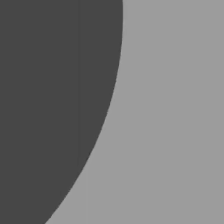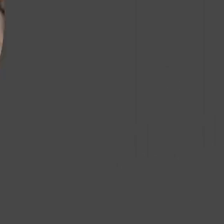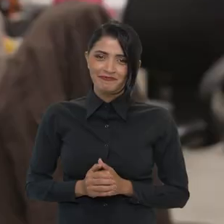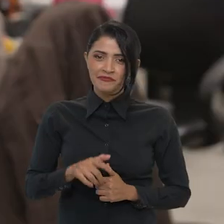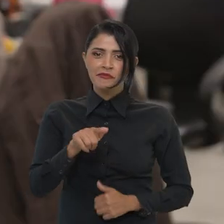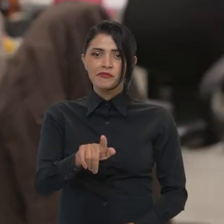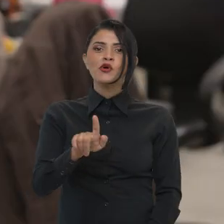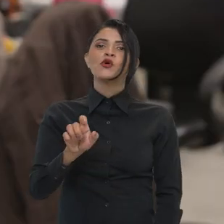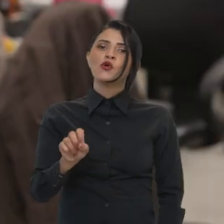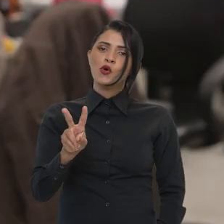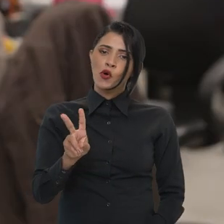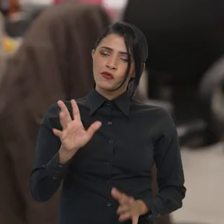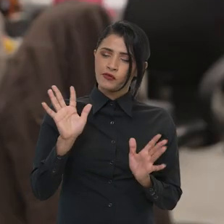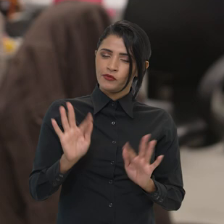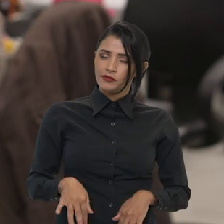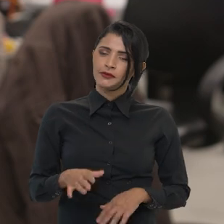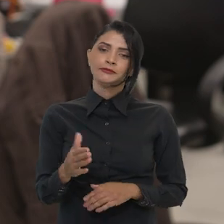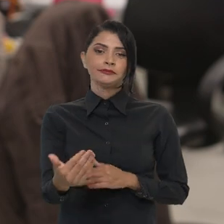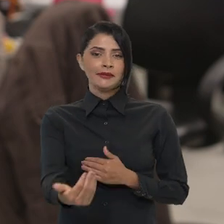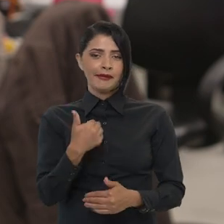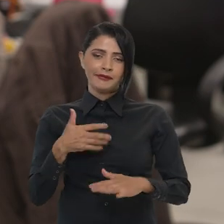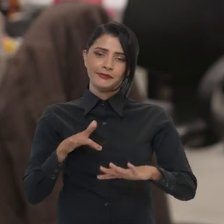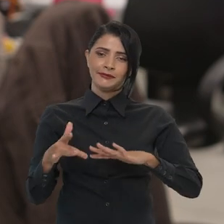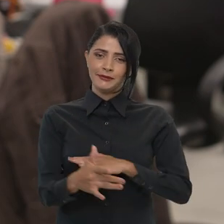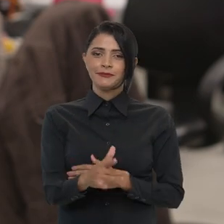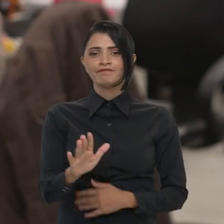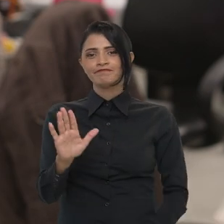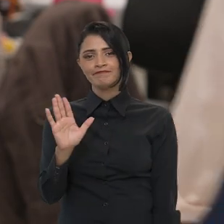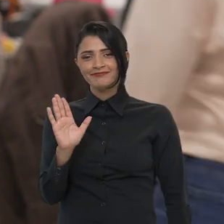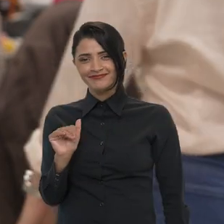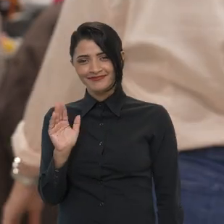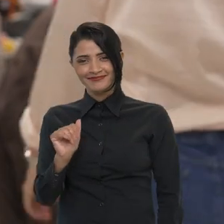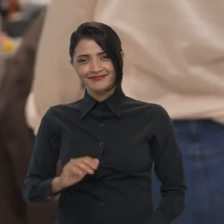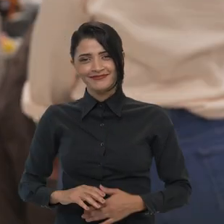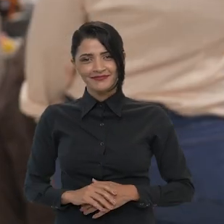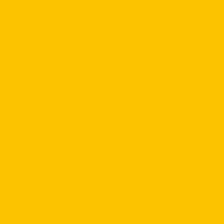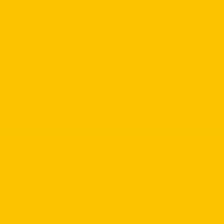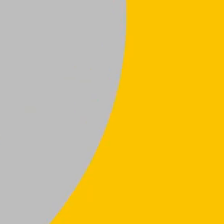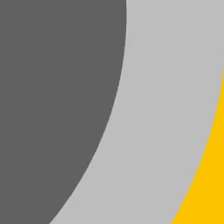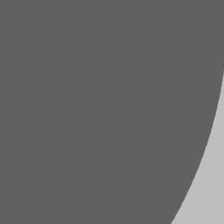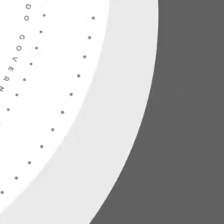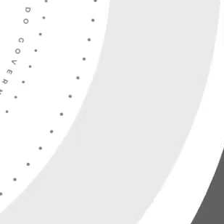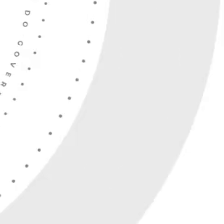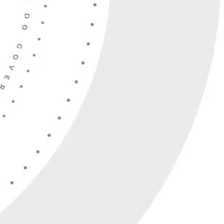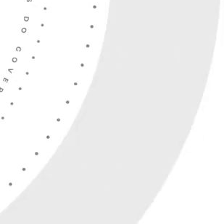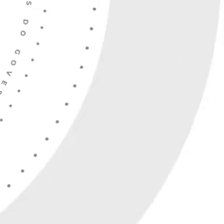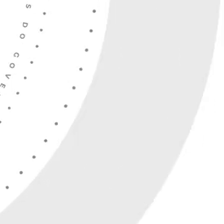prova! E o Ponto Gov de hoje fica por aqui. Sigam com a gente nas redes sociais.